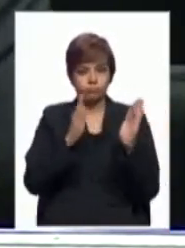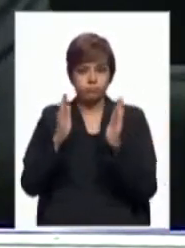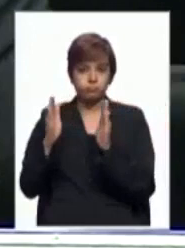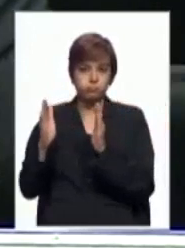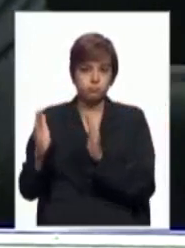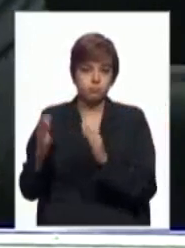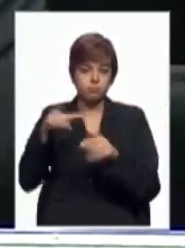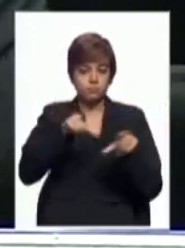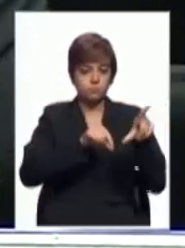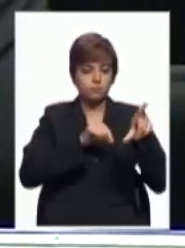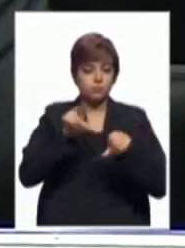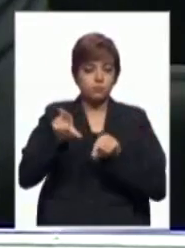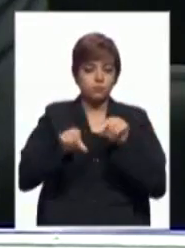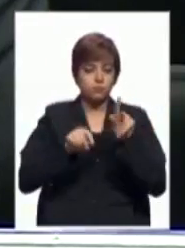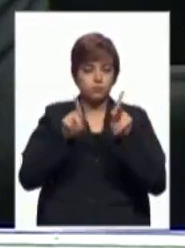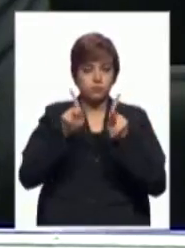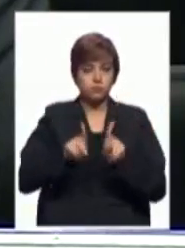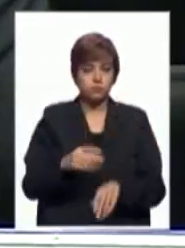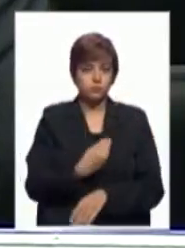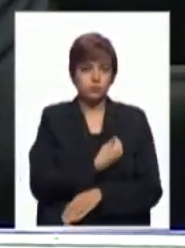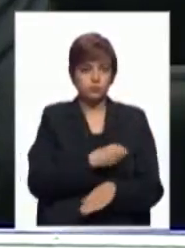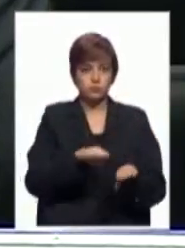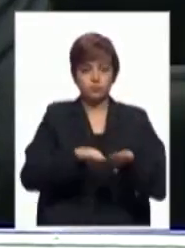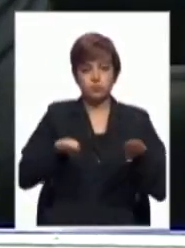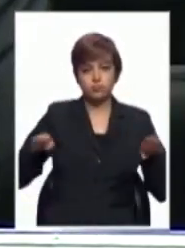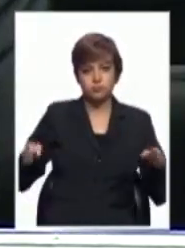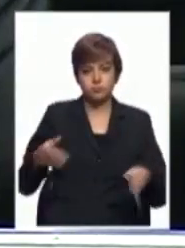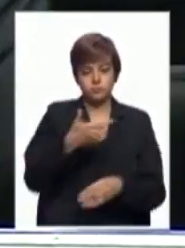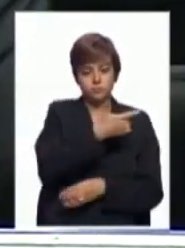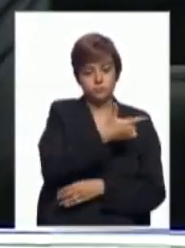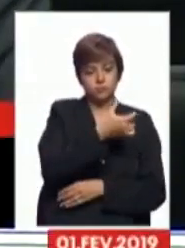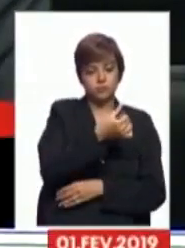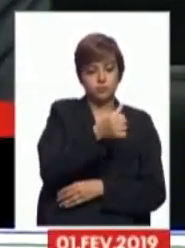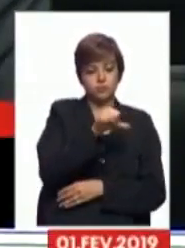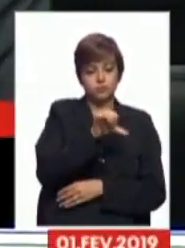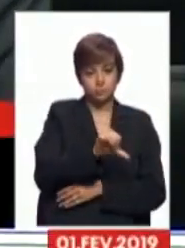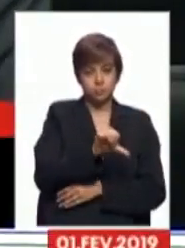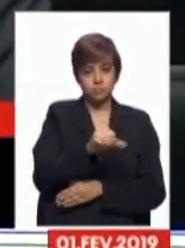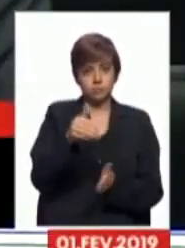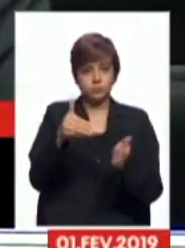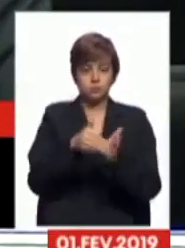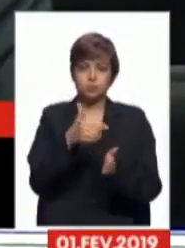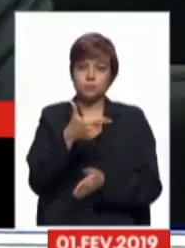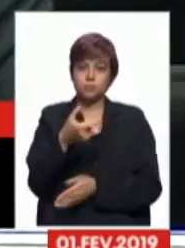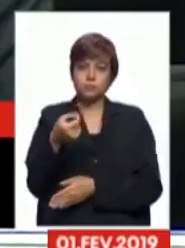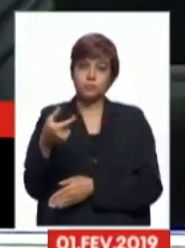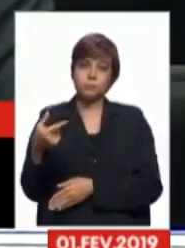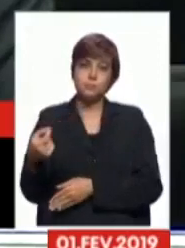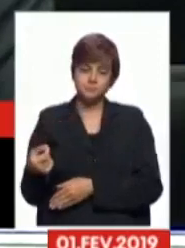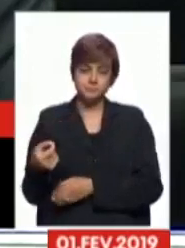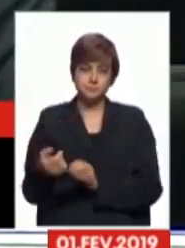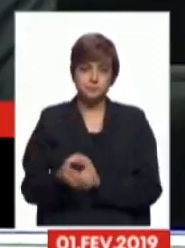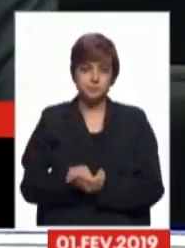da Assembleia para o biênio 2019-2020. Convido os deputados Duarte Bechir